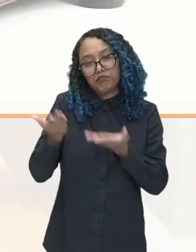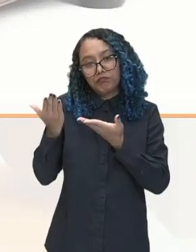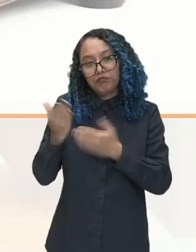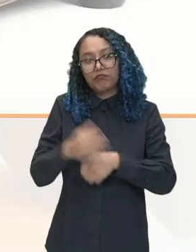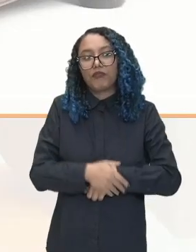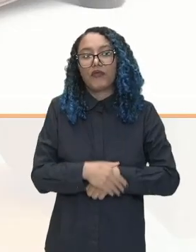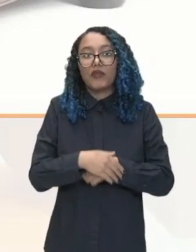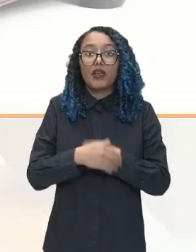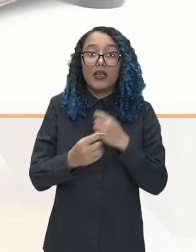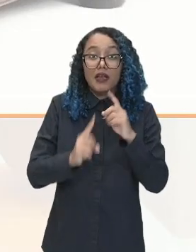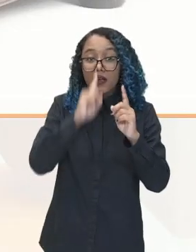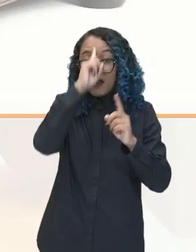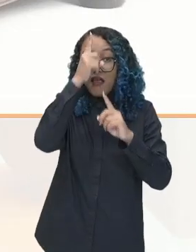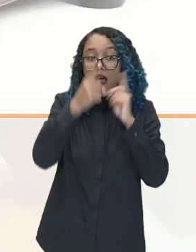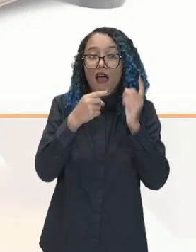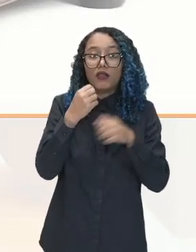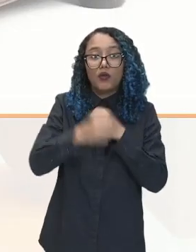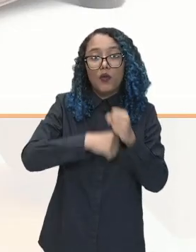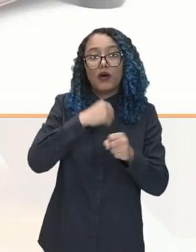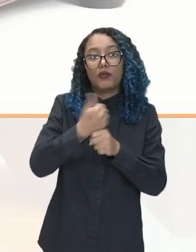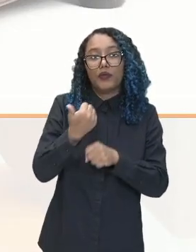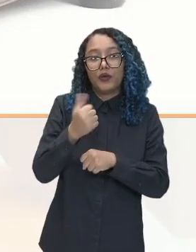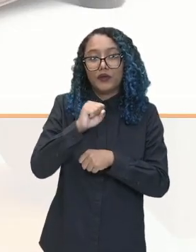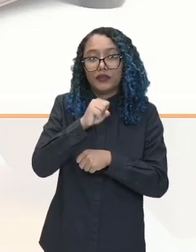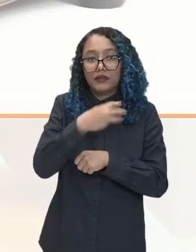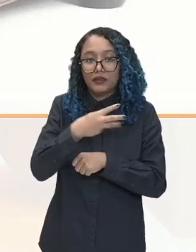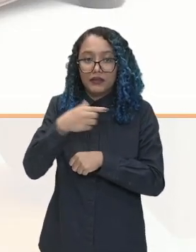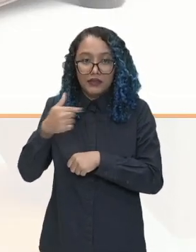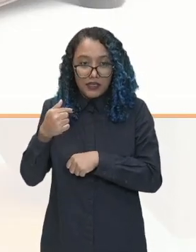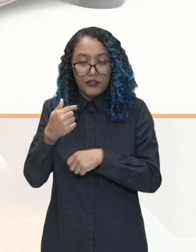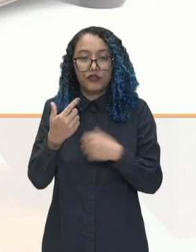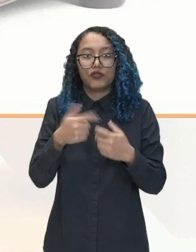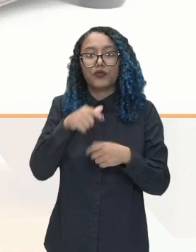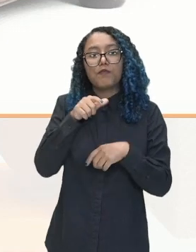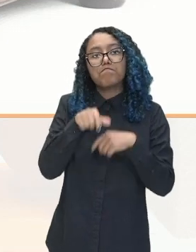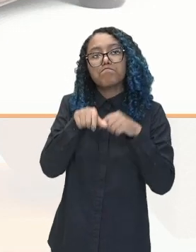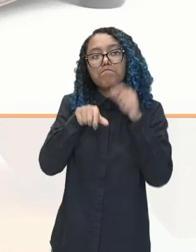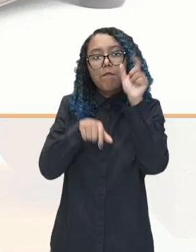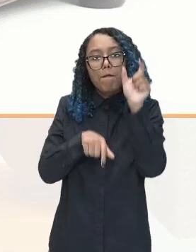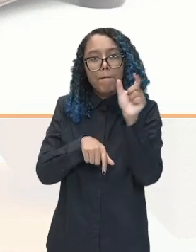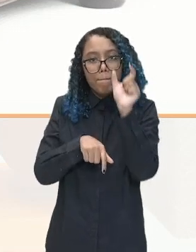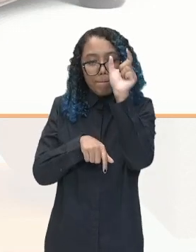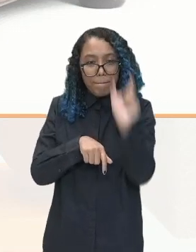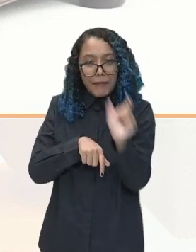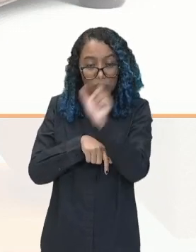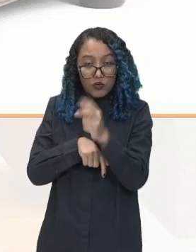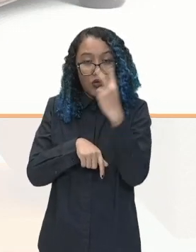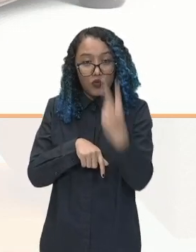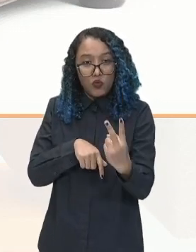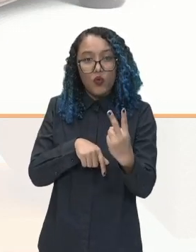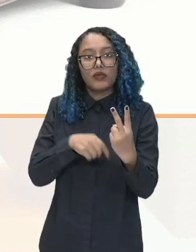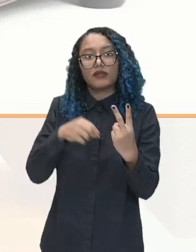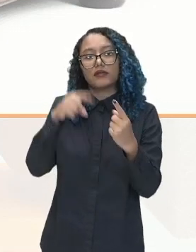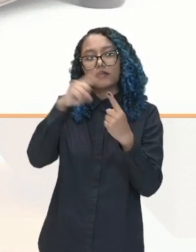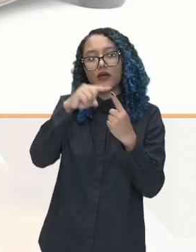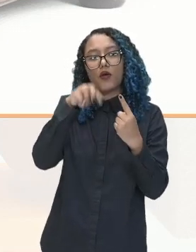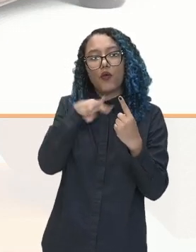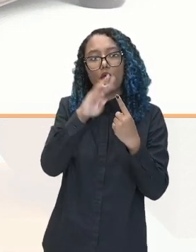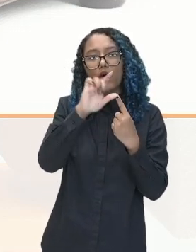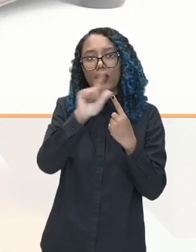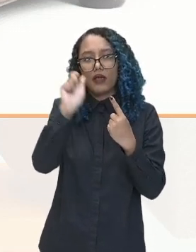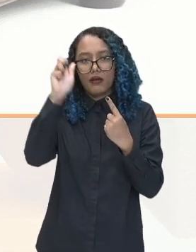em 1837 por William Fothergill e Charles Wheatstone,